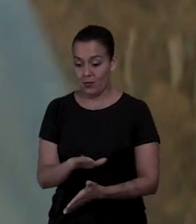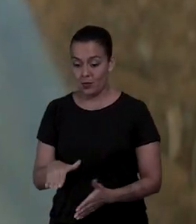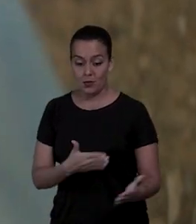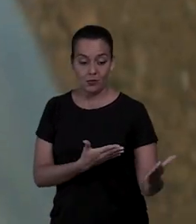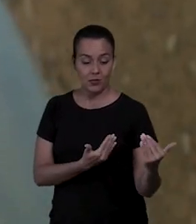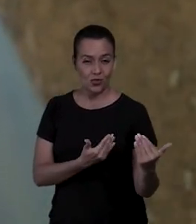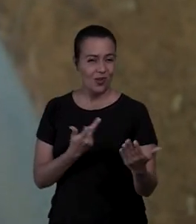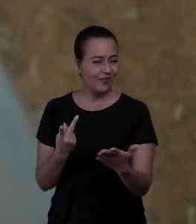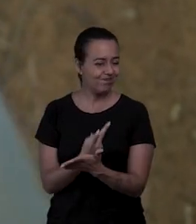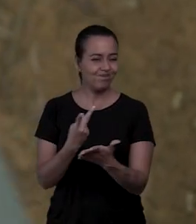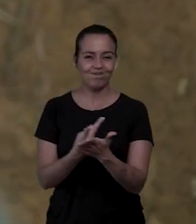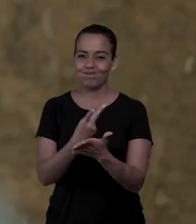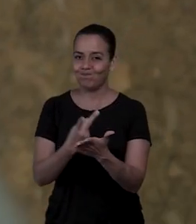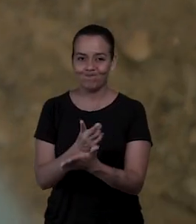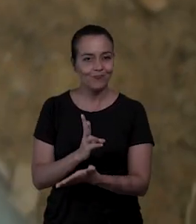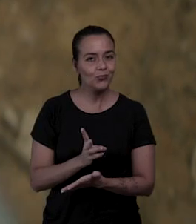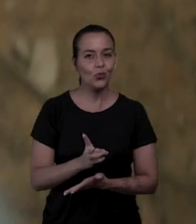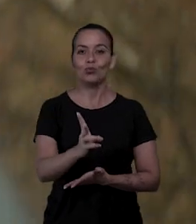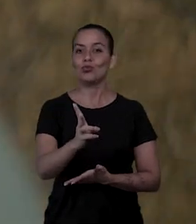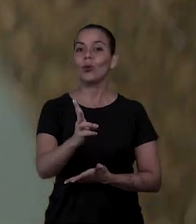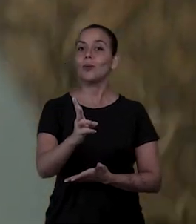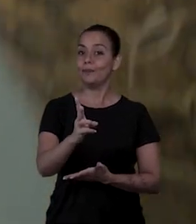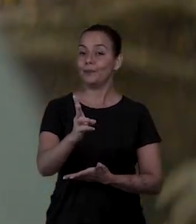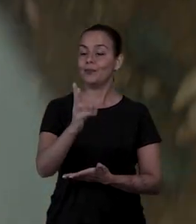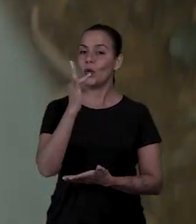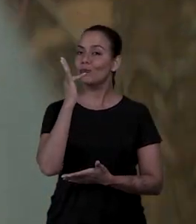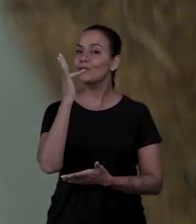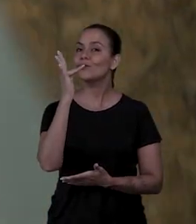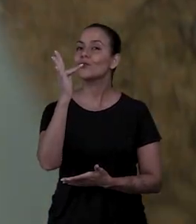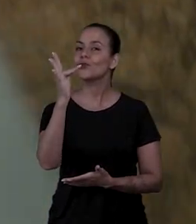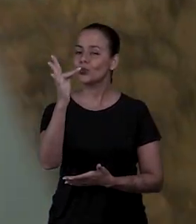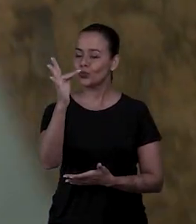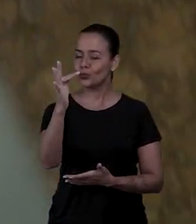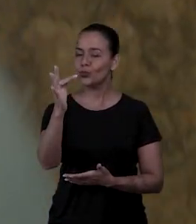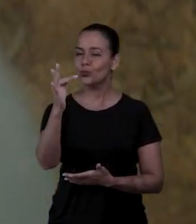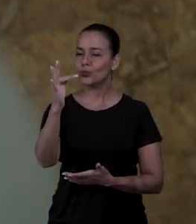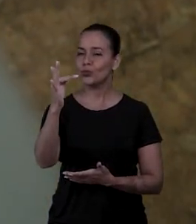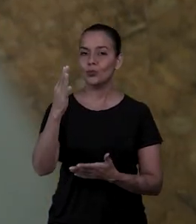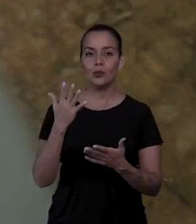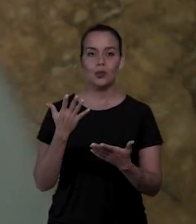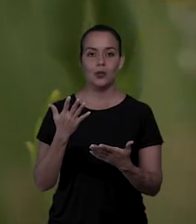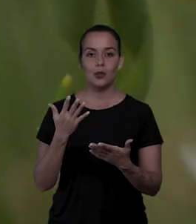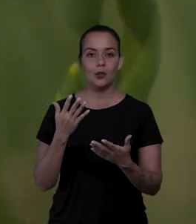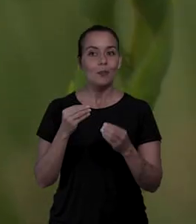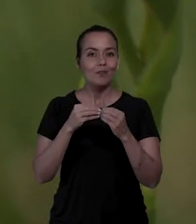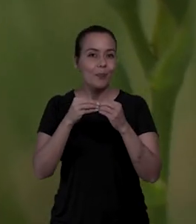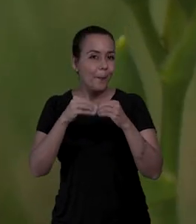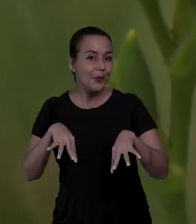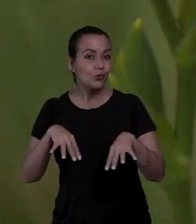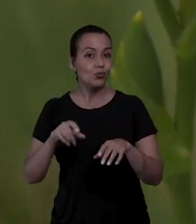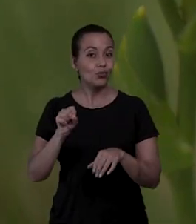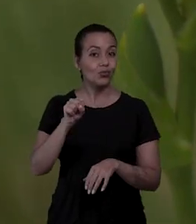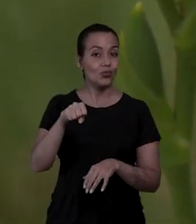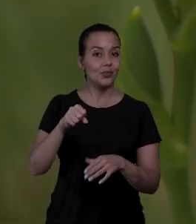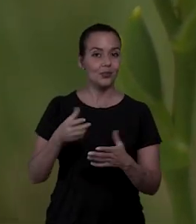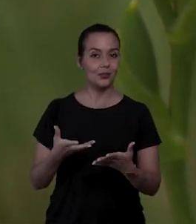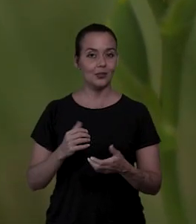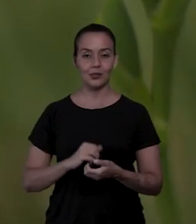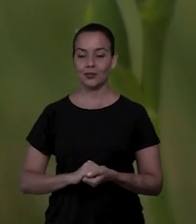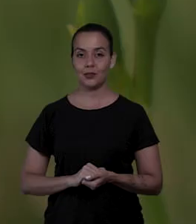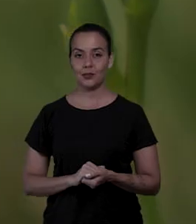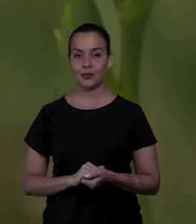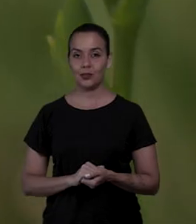falhando com as nossas crianças, com os nossos adolescentes. Não só o futuro deles, como adultos, vai